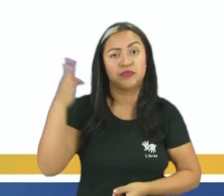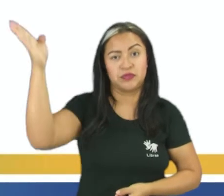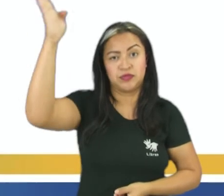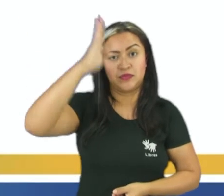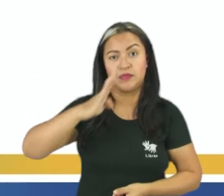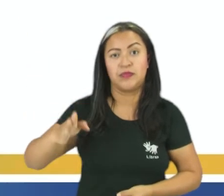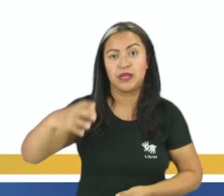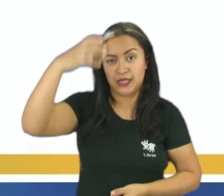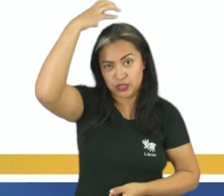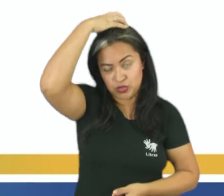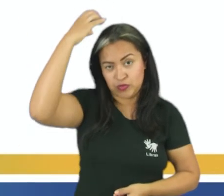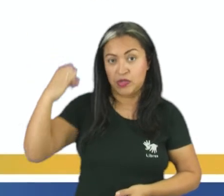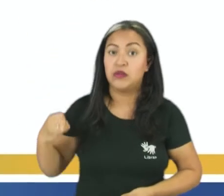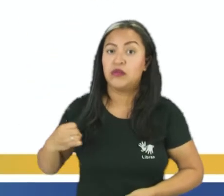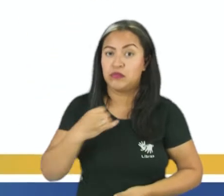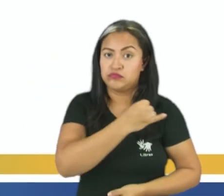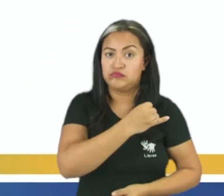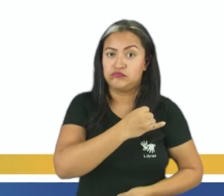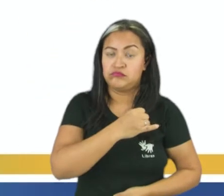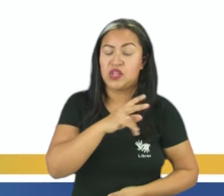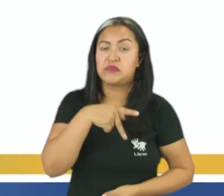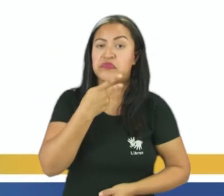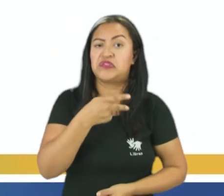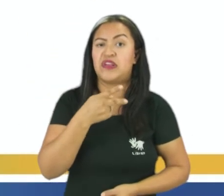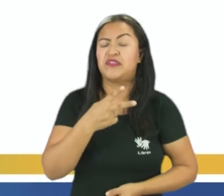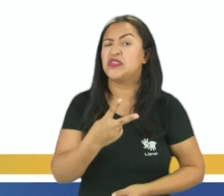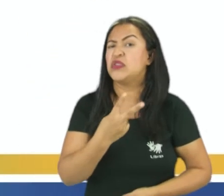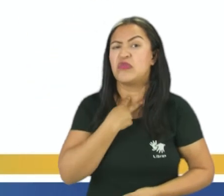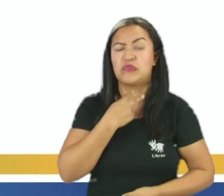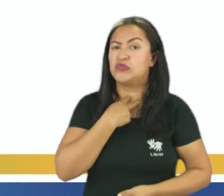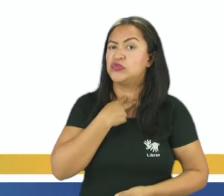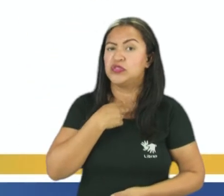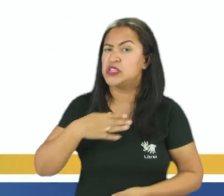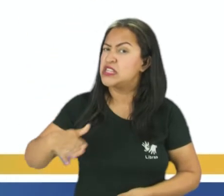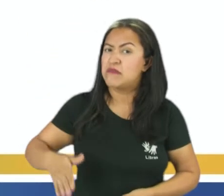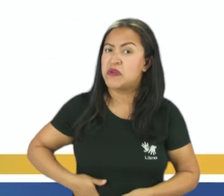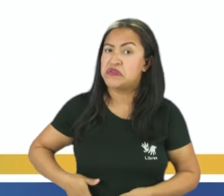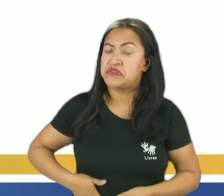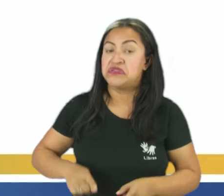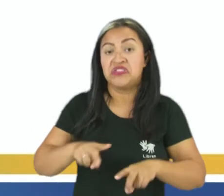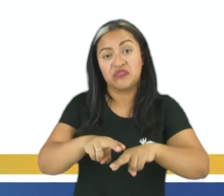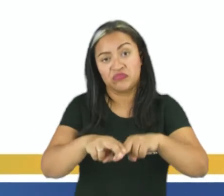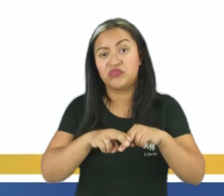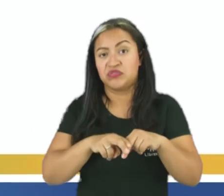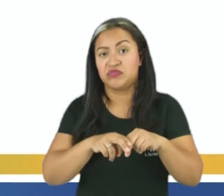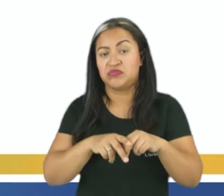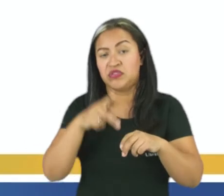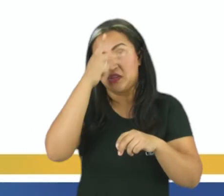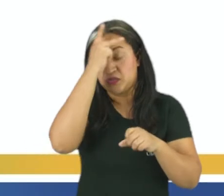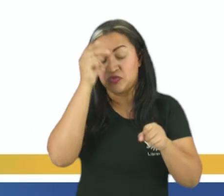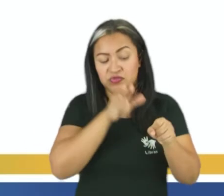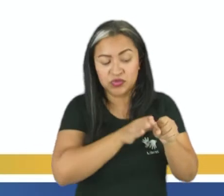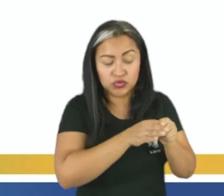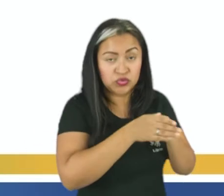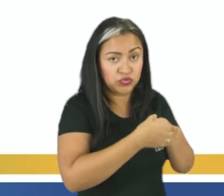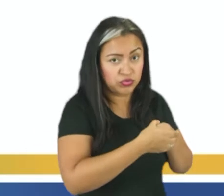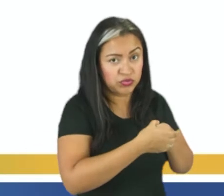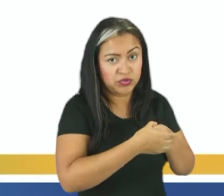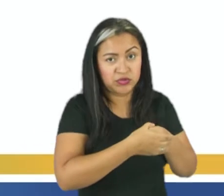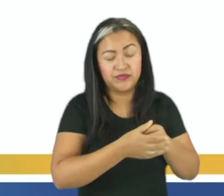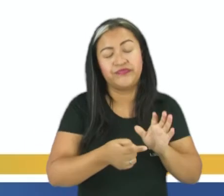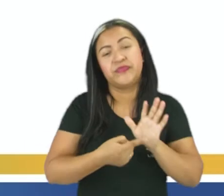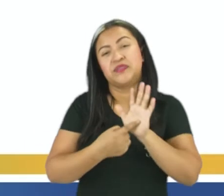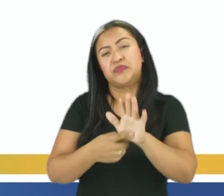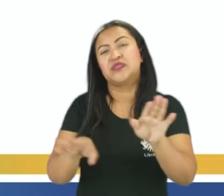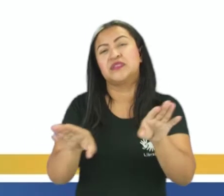que era vadiagem, as pessoas que praticavam capoeira, elas faziam de forma escondida, né, mas mostra também aí a